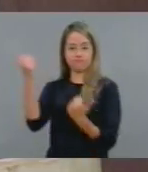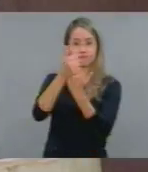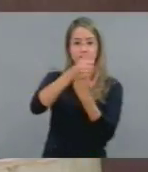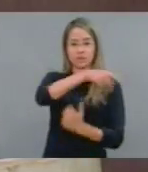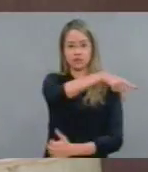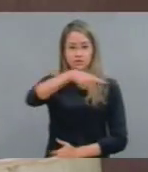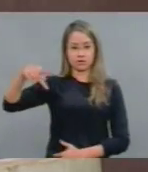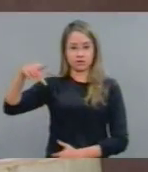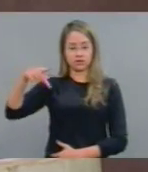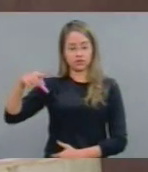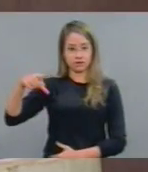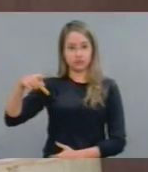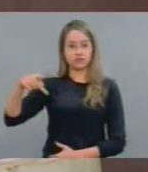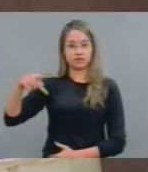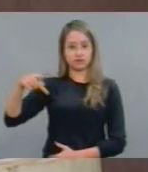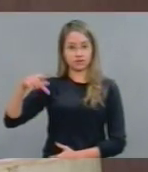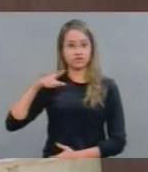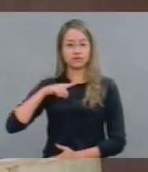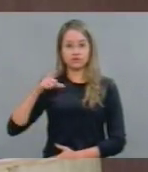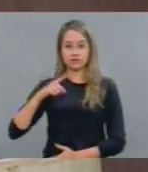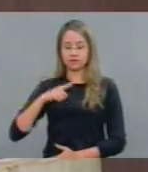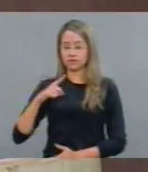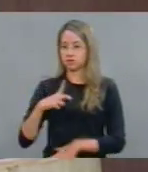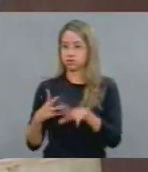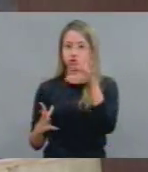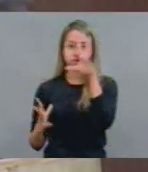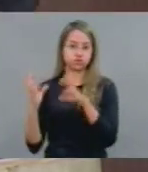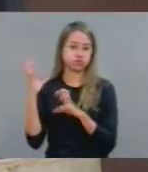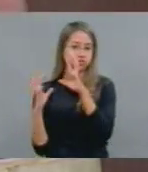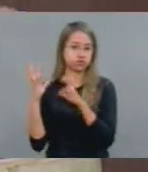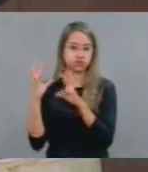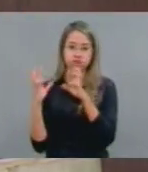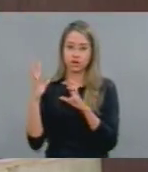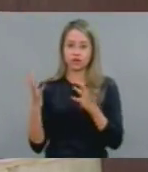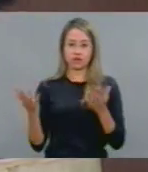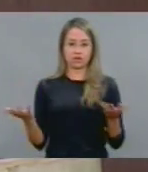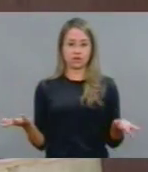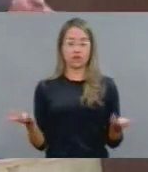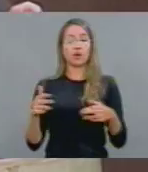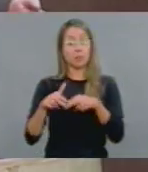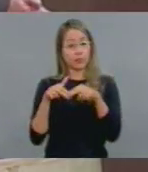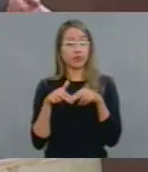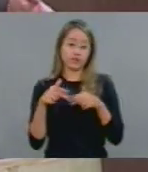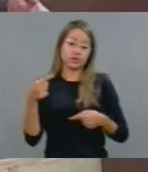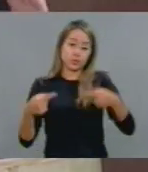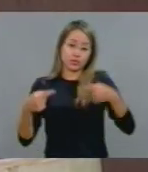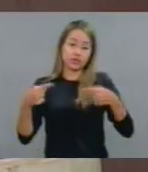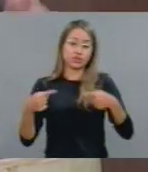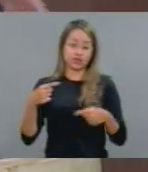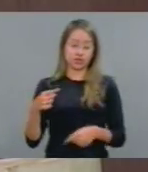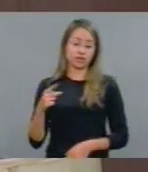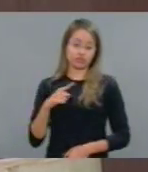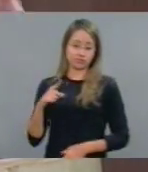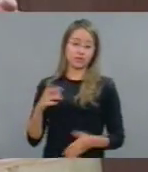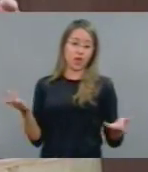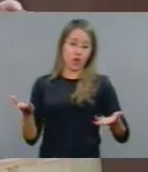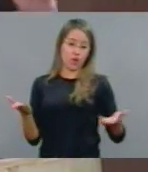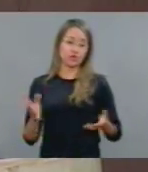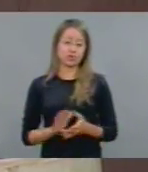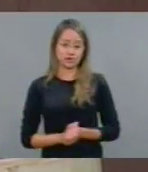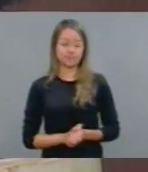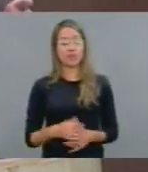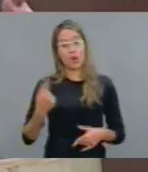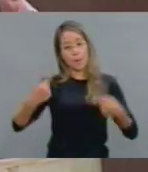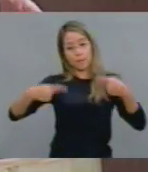disputa, sobretudo, pelo aparato de poder. É para isso que a política existe. A política é o campo em